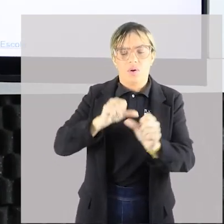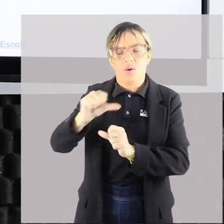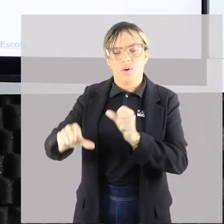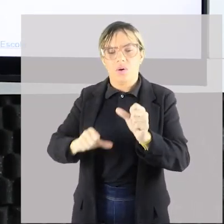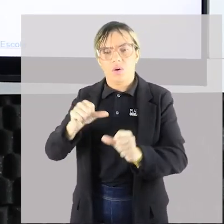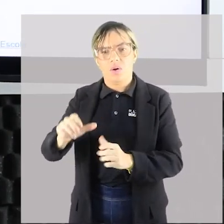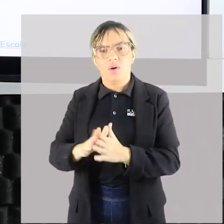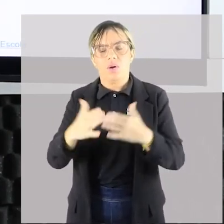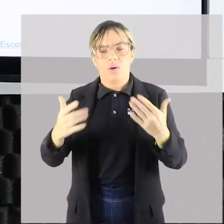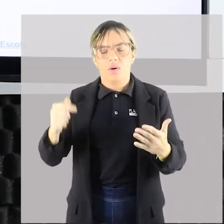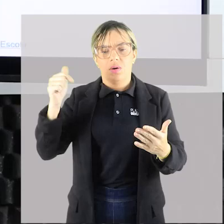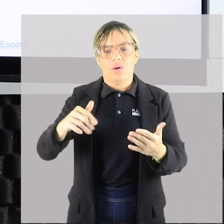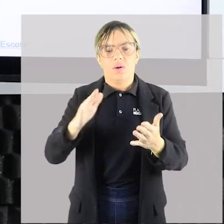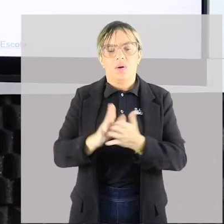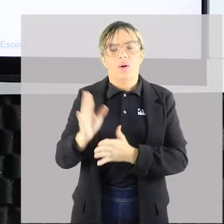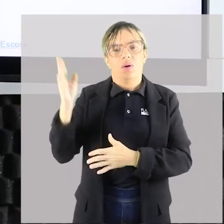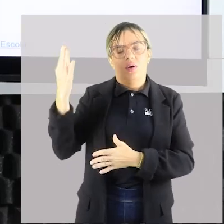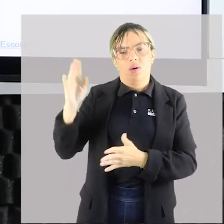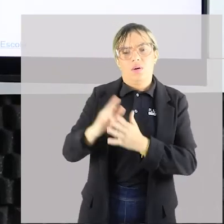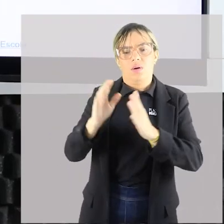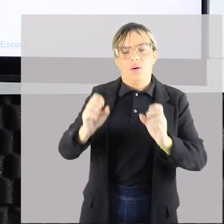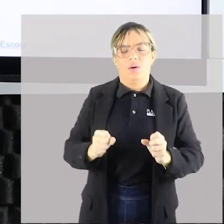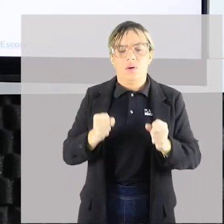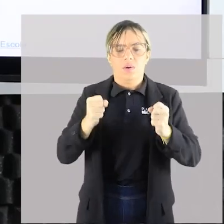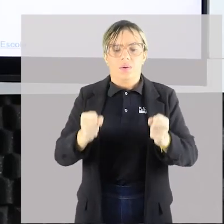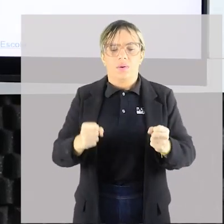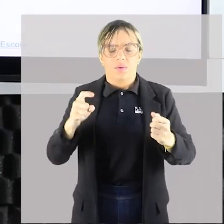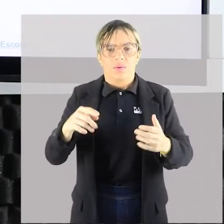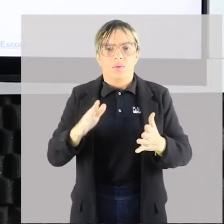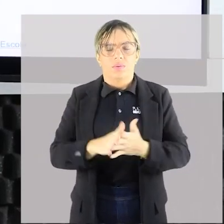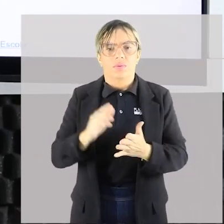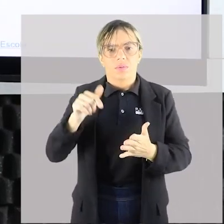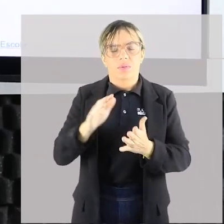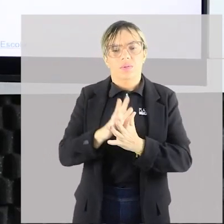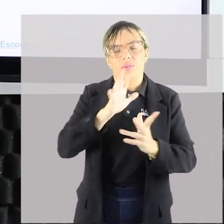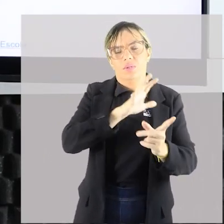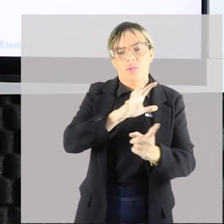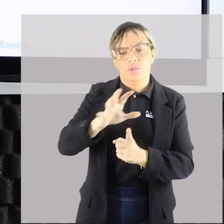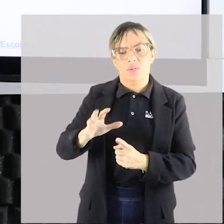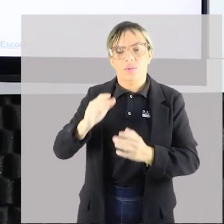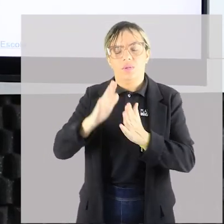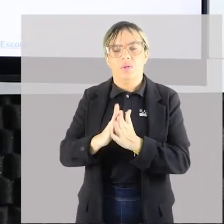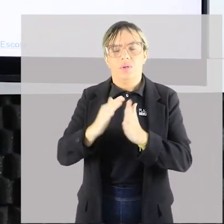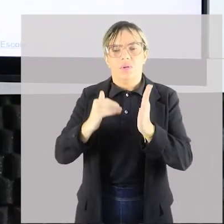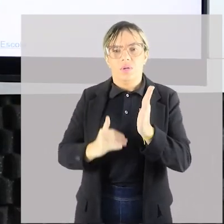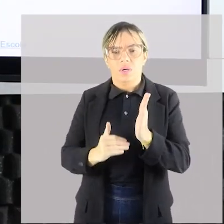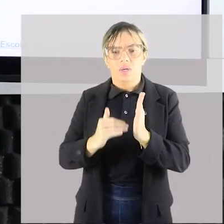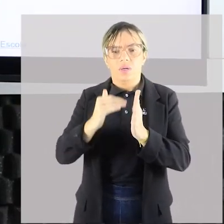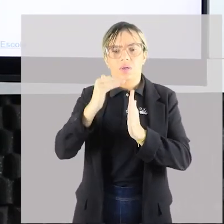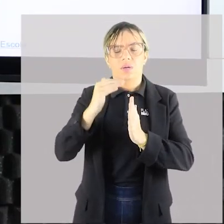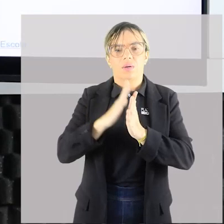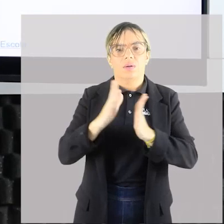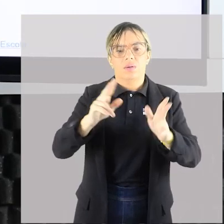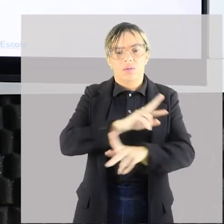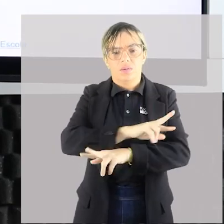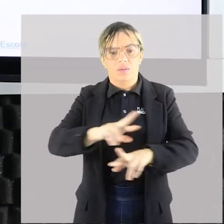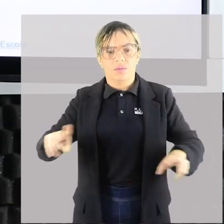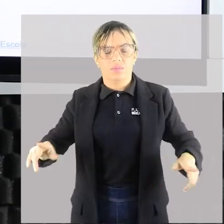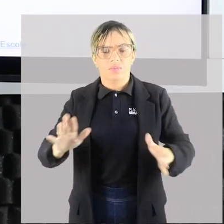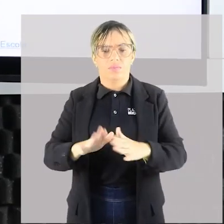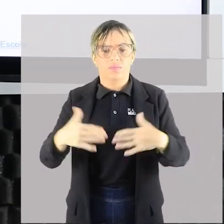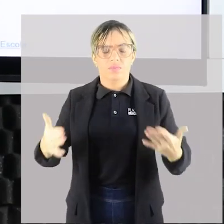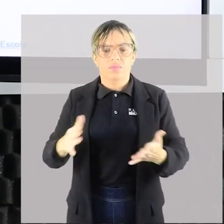quando há essa mudança, essas bactérias elas podem ali, né, sofrer, né, um aumento na sua variação, tá